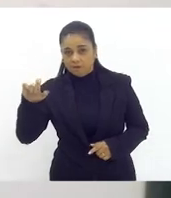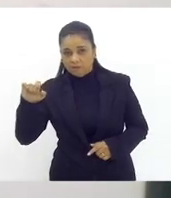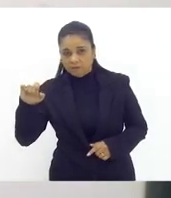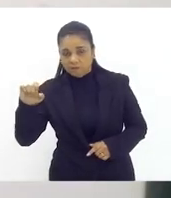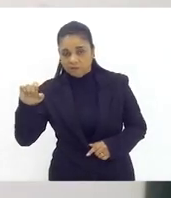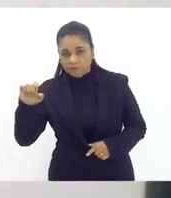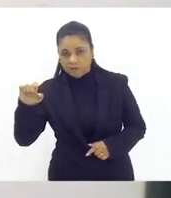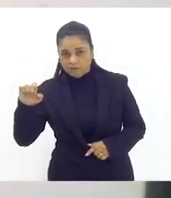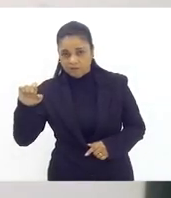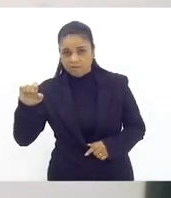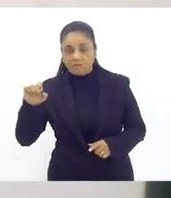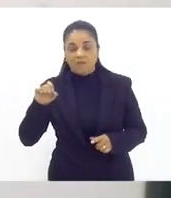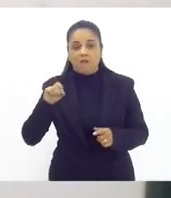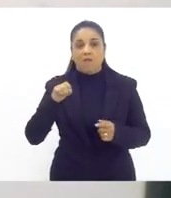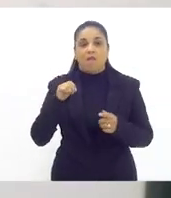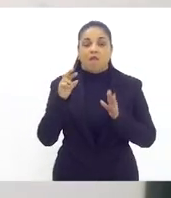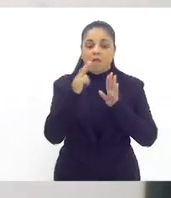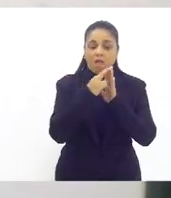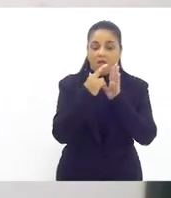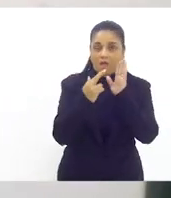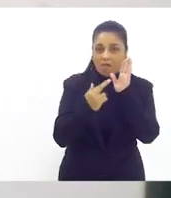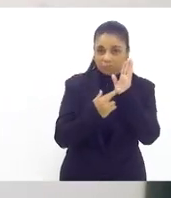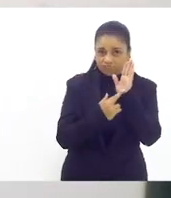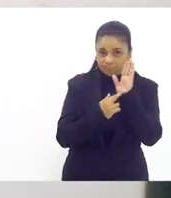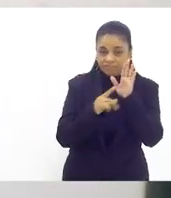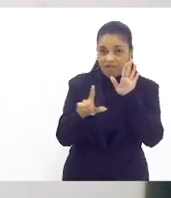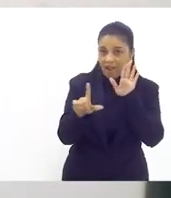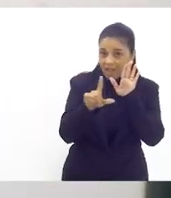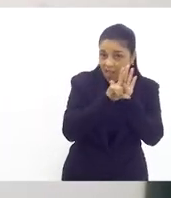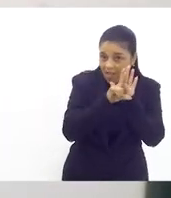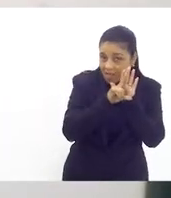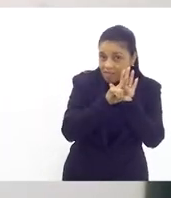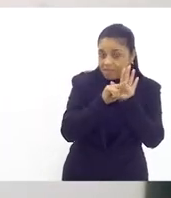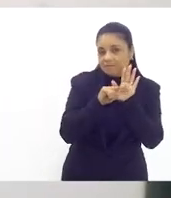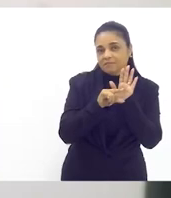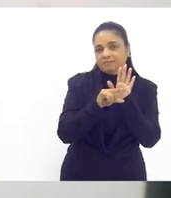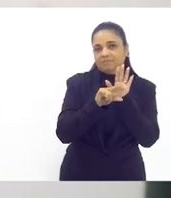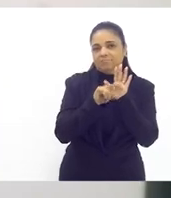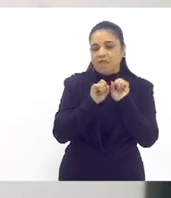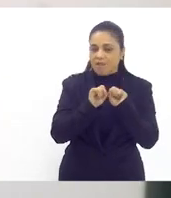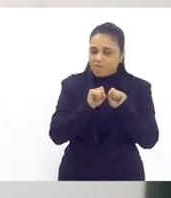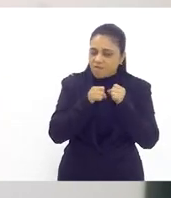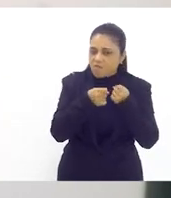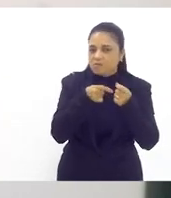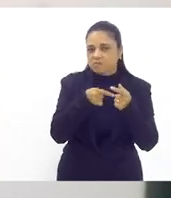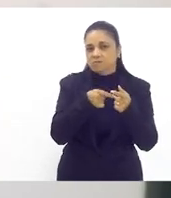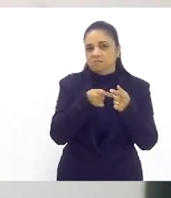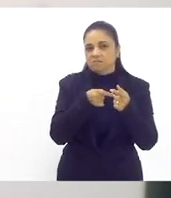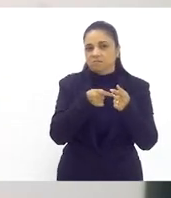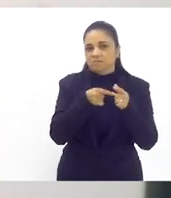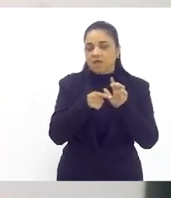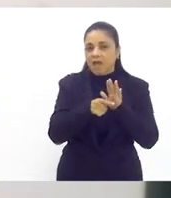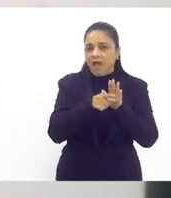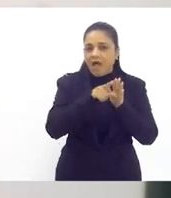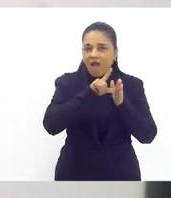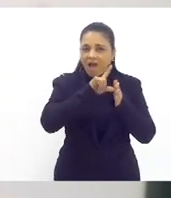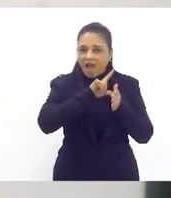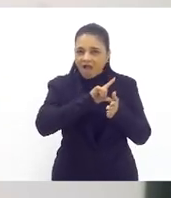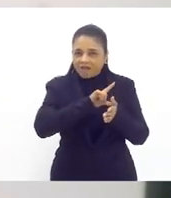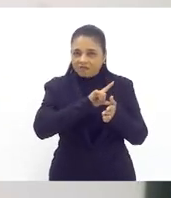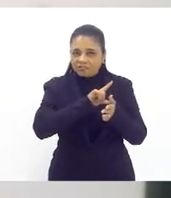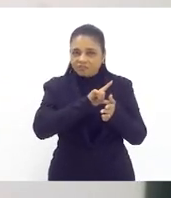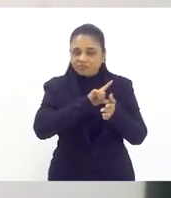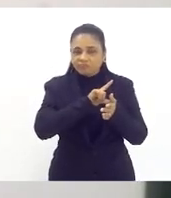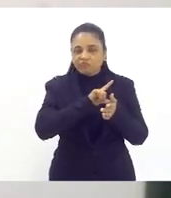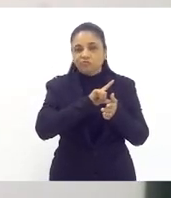regra do jogo tá da Lei isso é reforçado que antes de se lançar